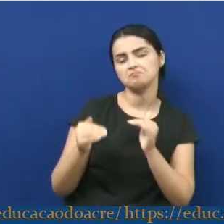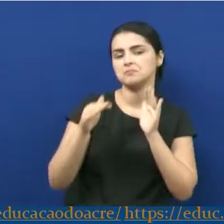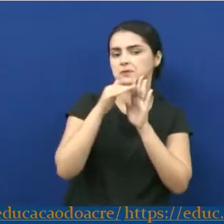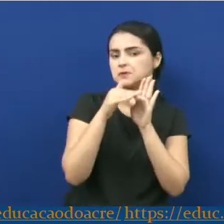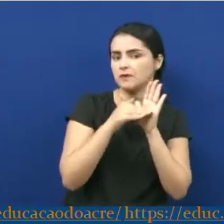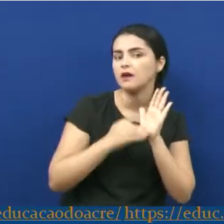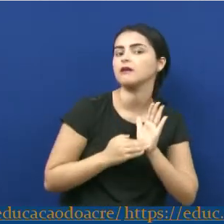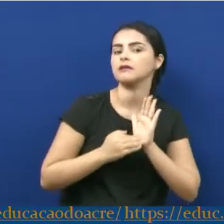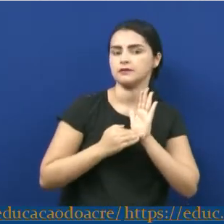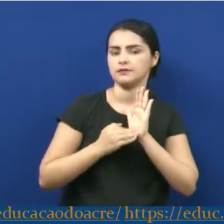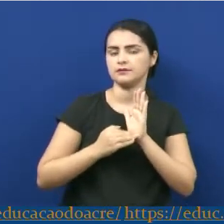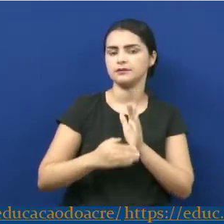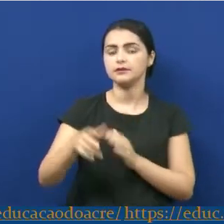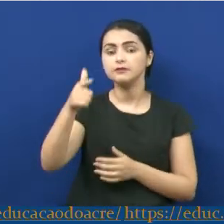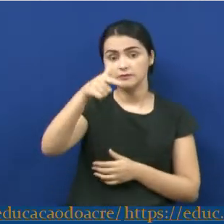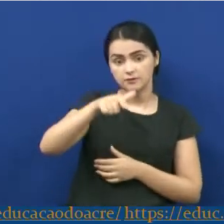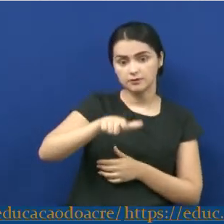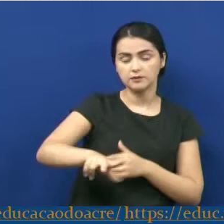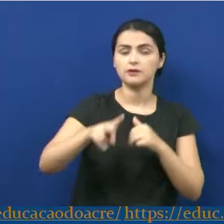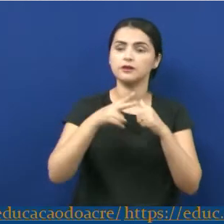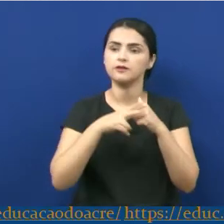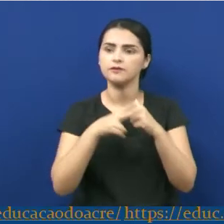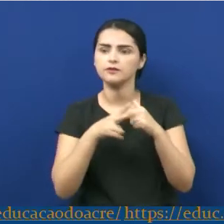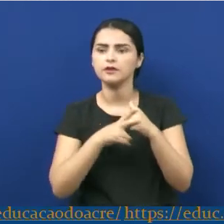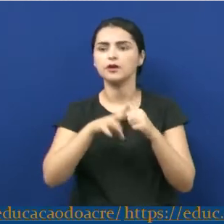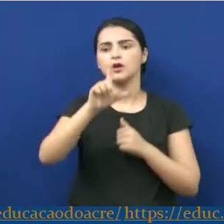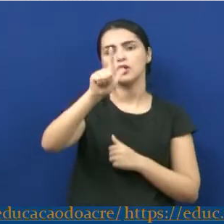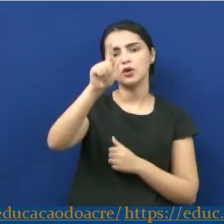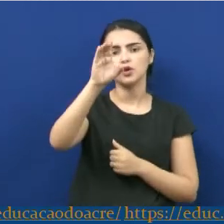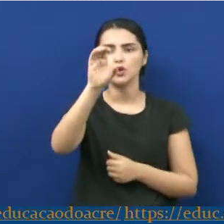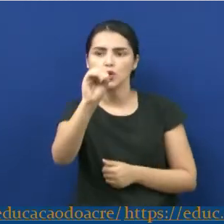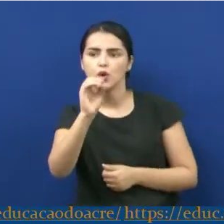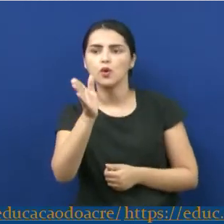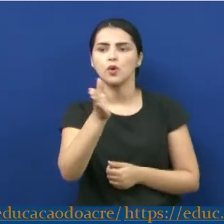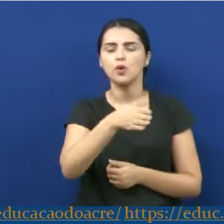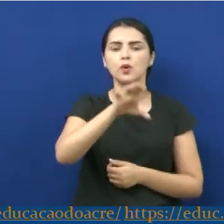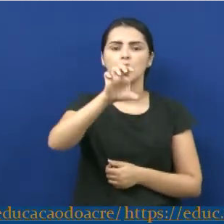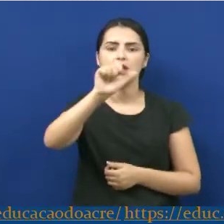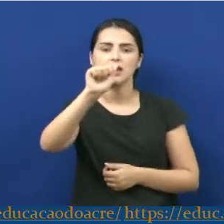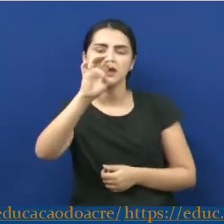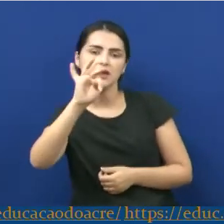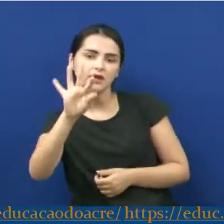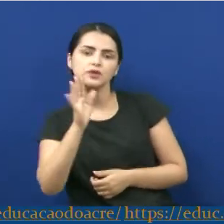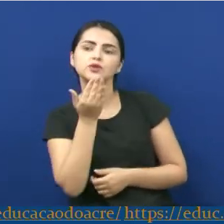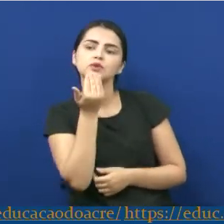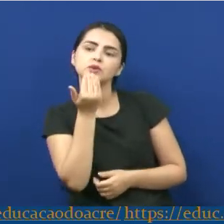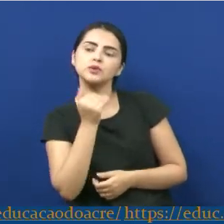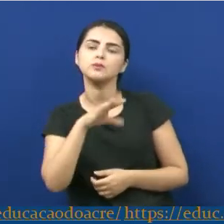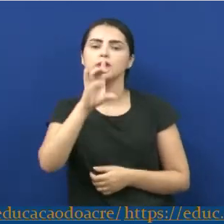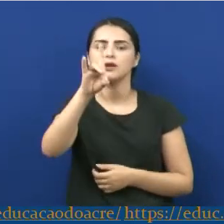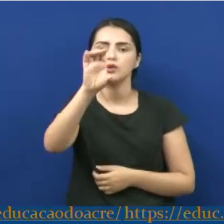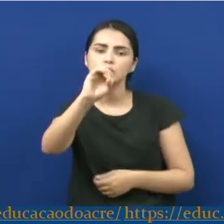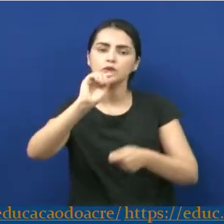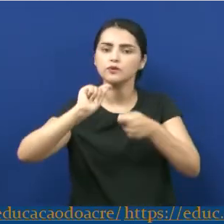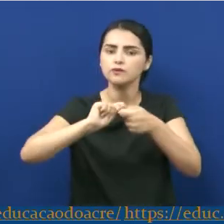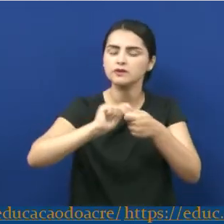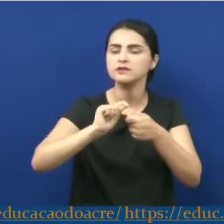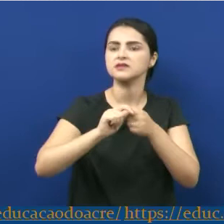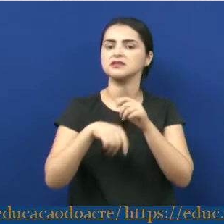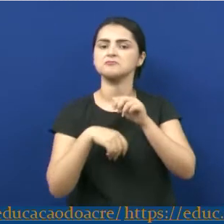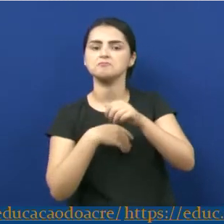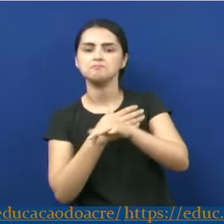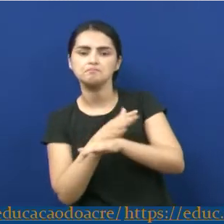só para recapitular os verbos. Go, ir, eat, comer, do, fazer,